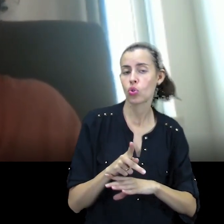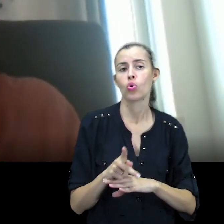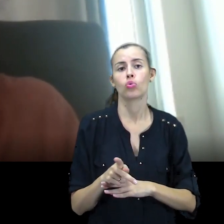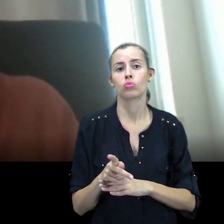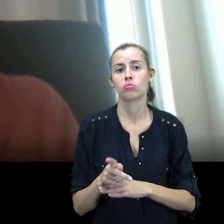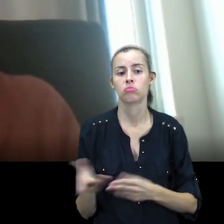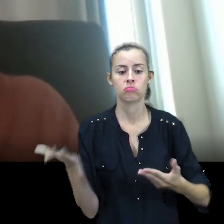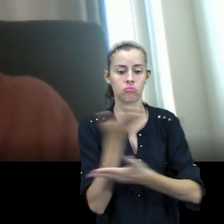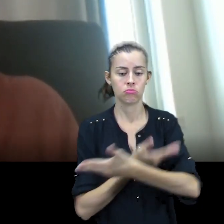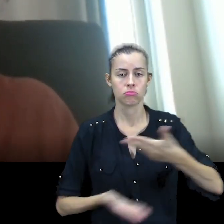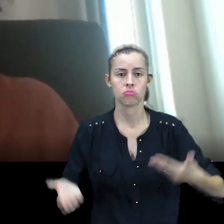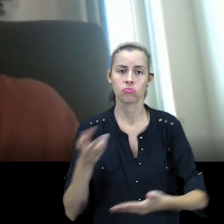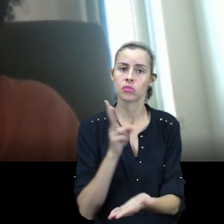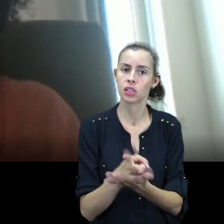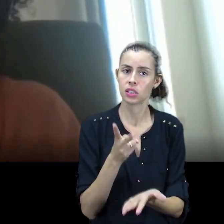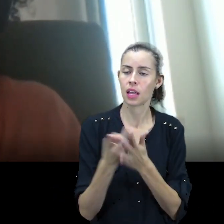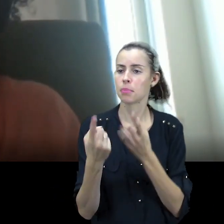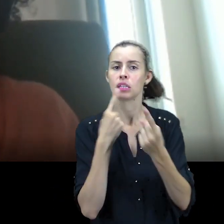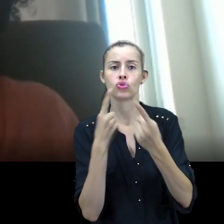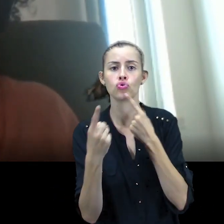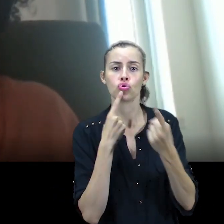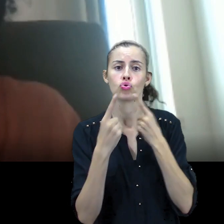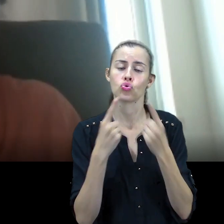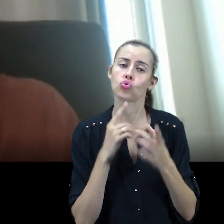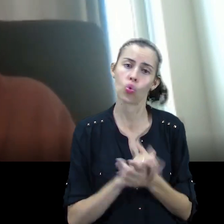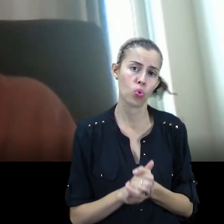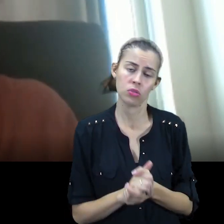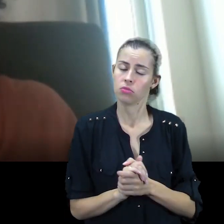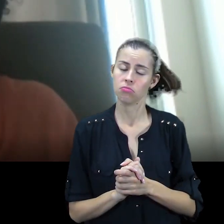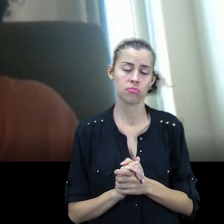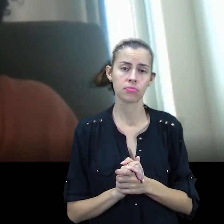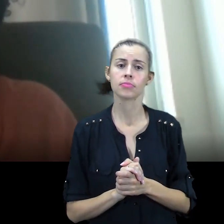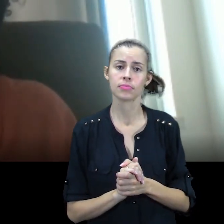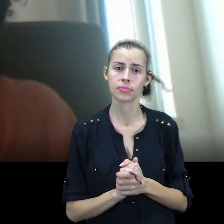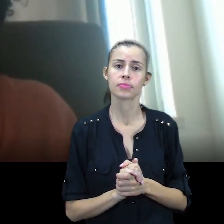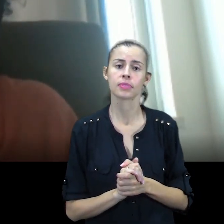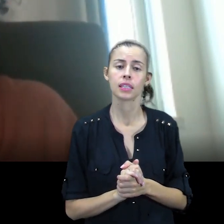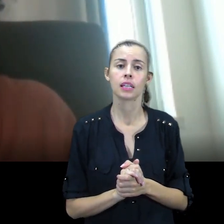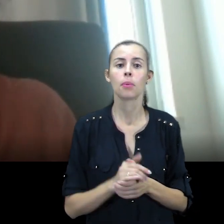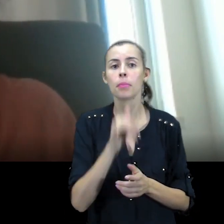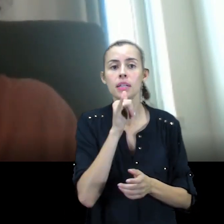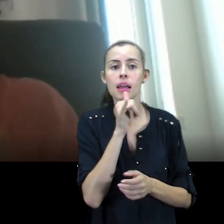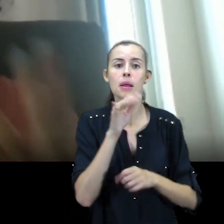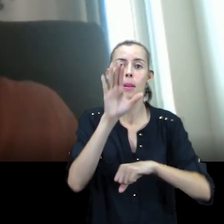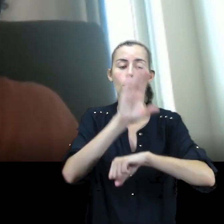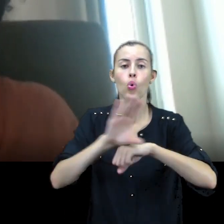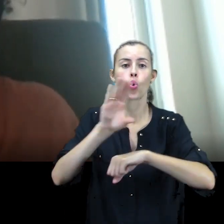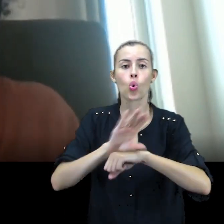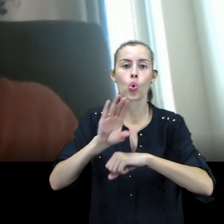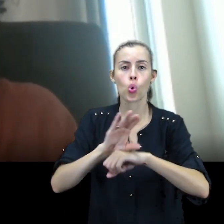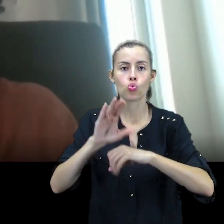Então, os processos de extensão, por exemplo, além de serem analisados pela Prograde, são analisados pela Proeste também, né? O